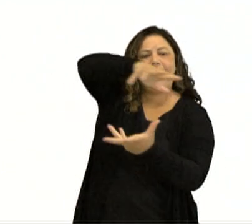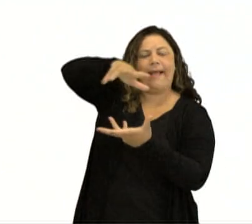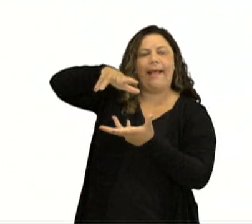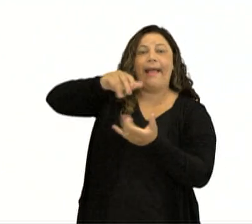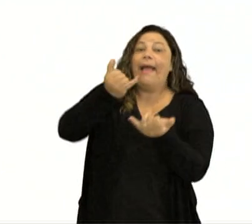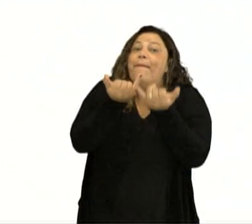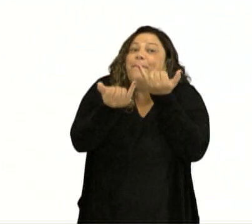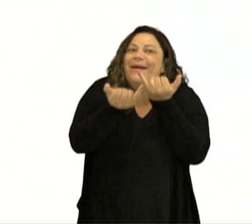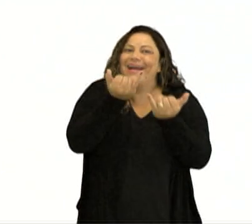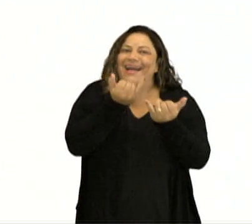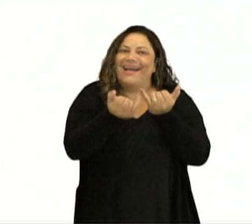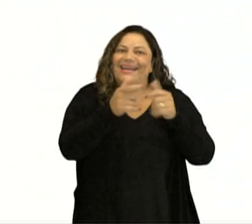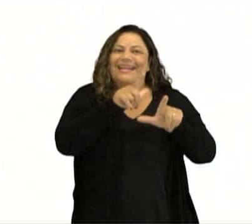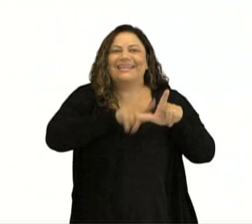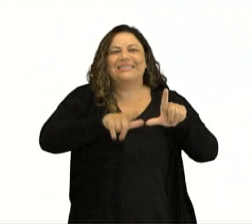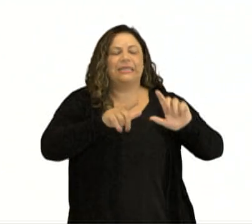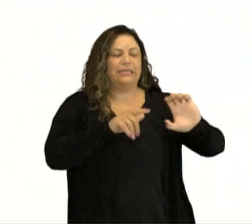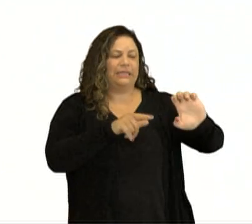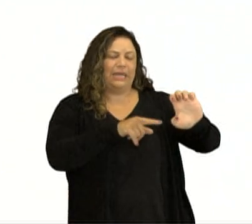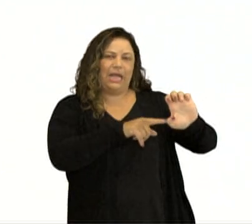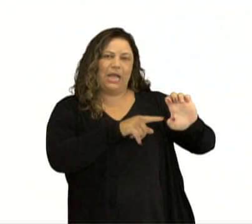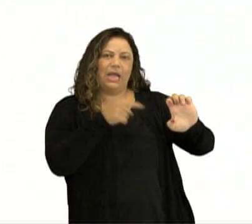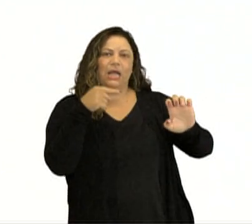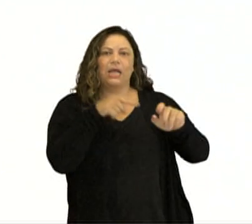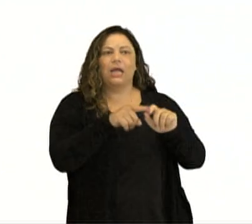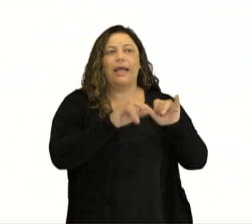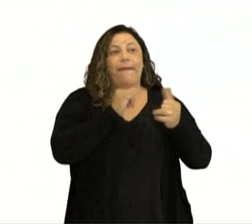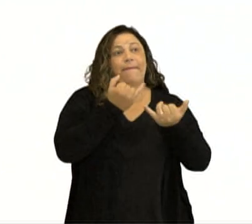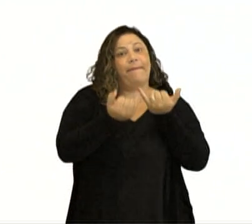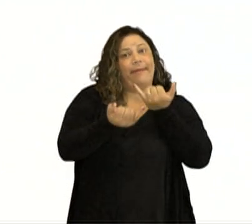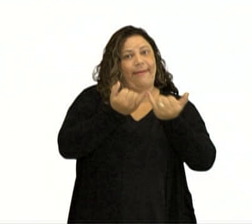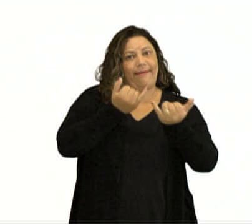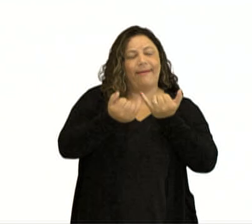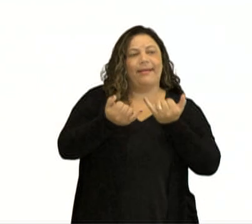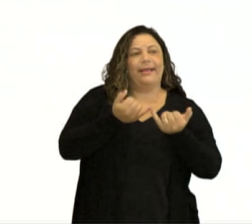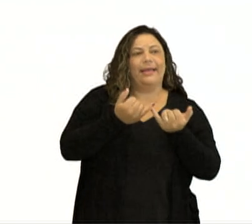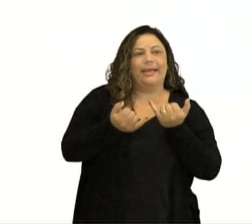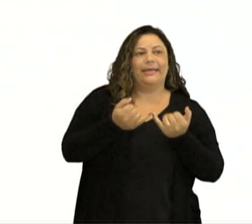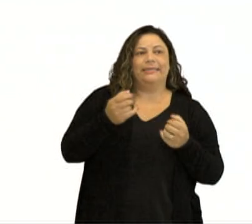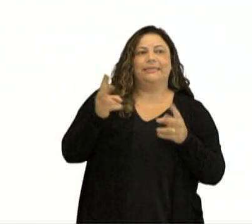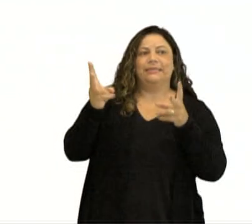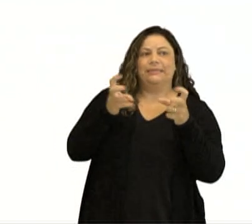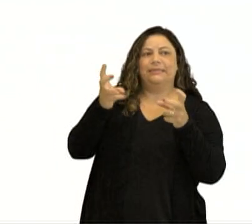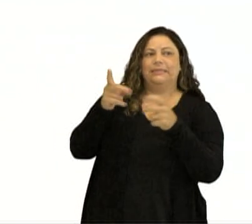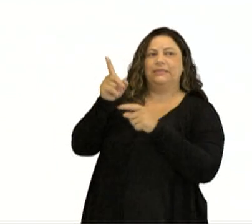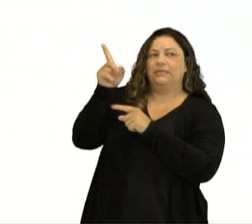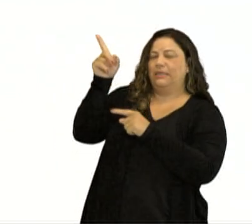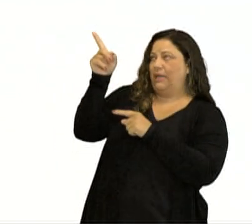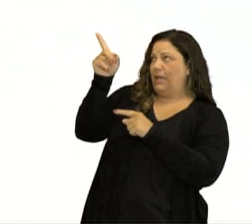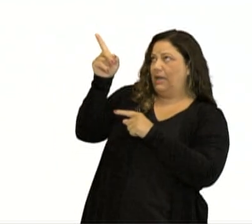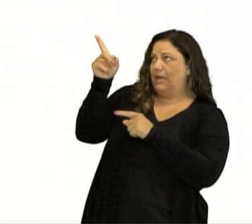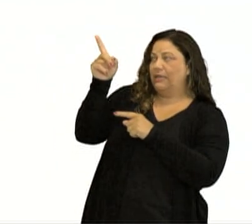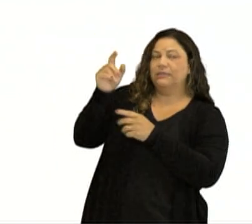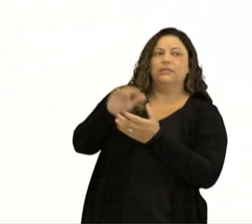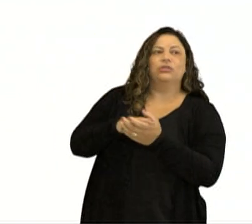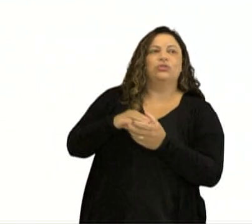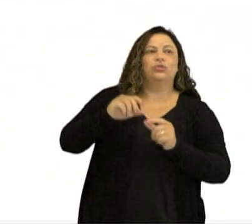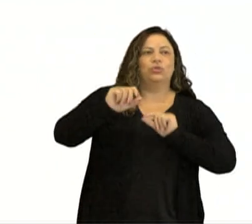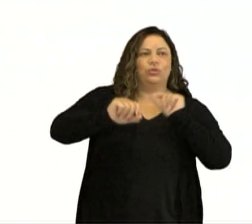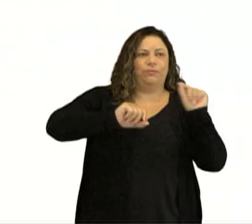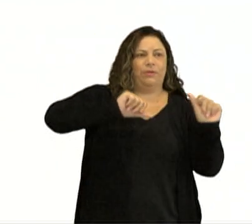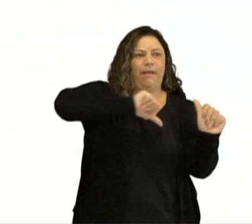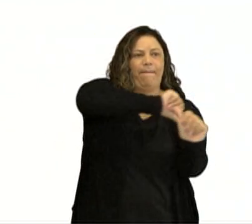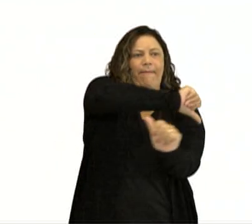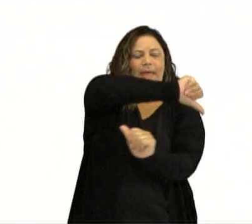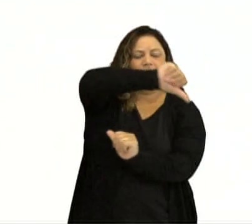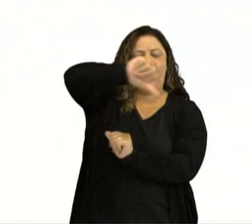certo? E isso vai fazer com que você tenha essa trajetória descrita. Vejo que pela Terra aparece essa trajetória de E aí você